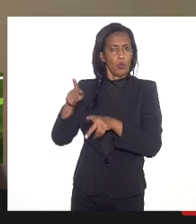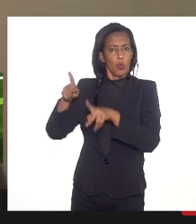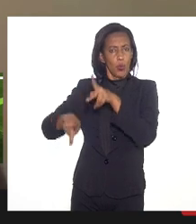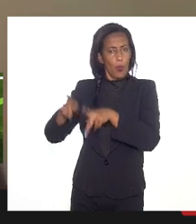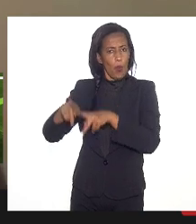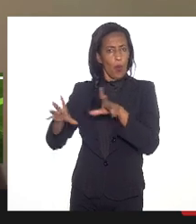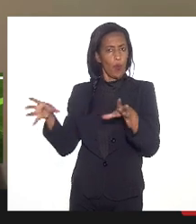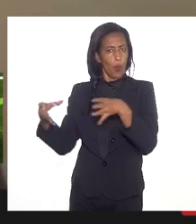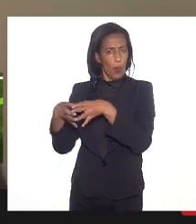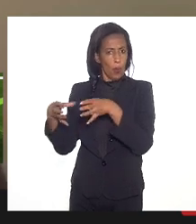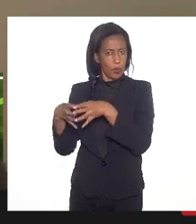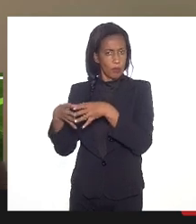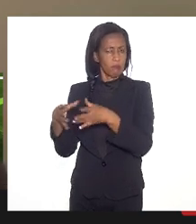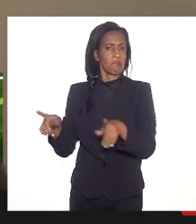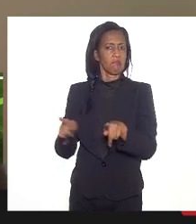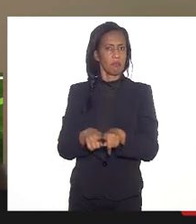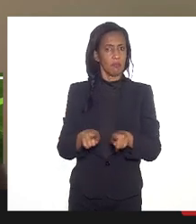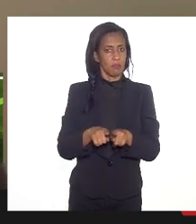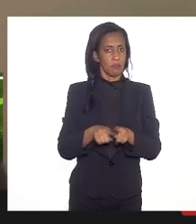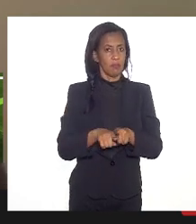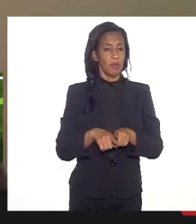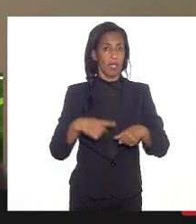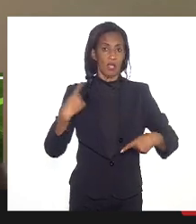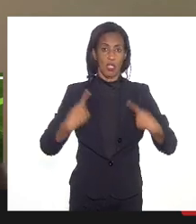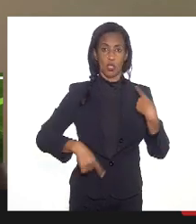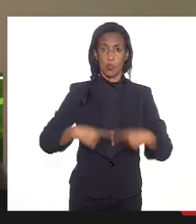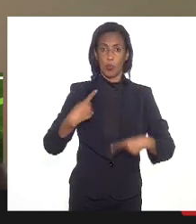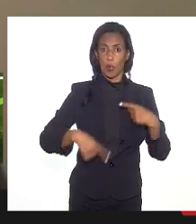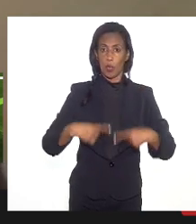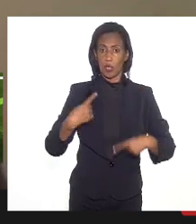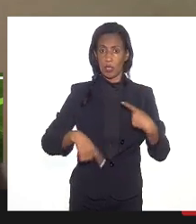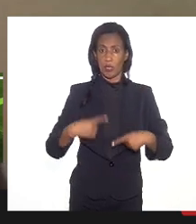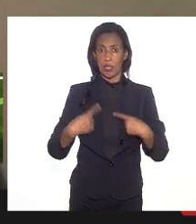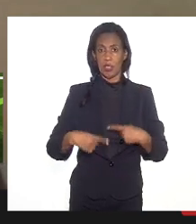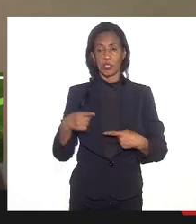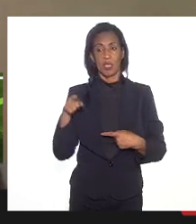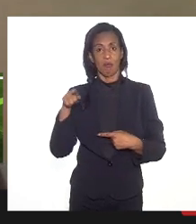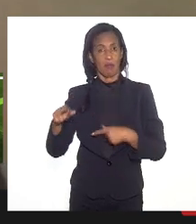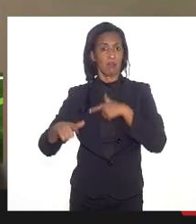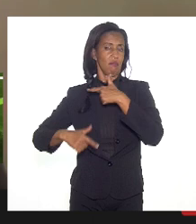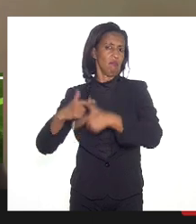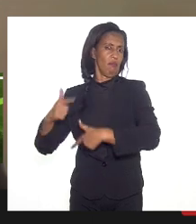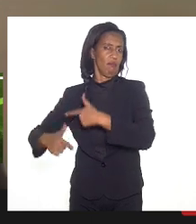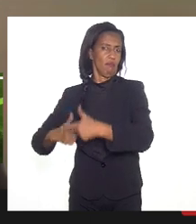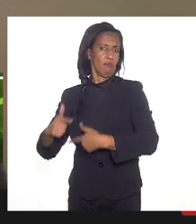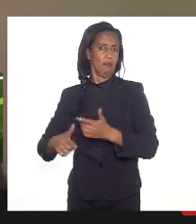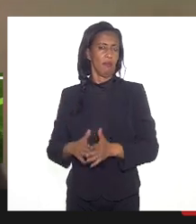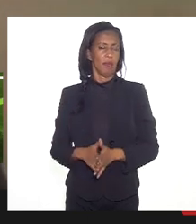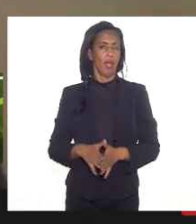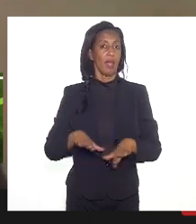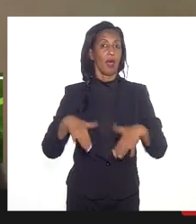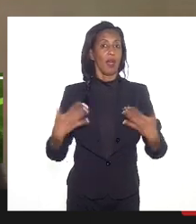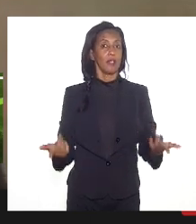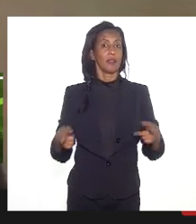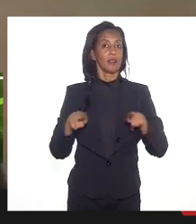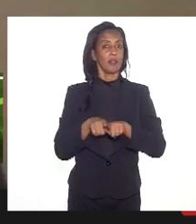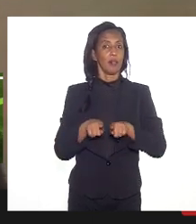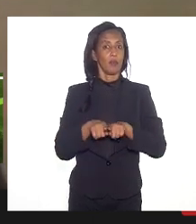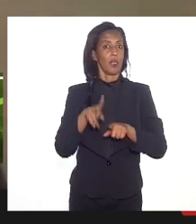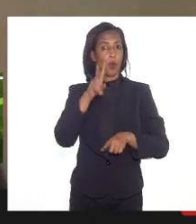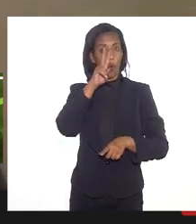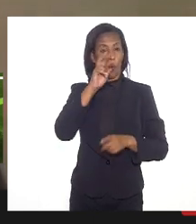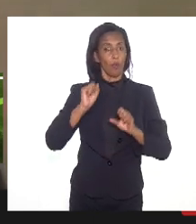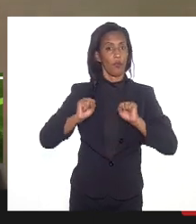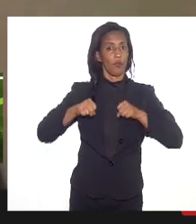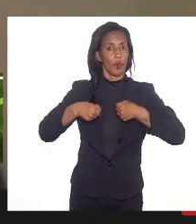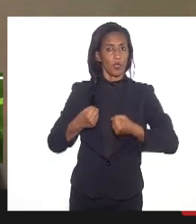comunidades tradicionais e das políticas de escoamento dessa produção, assim como fortalecimento de